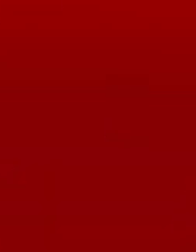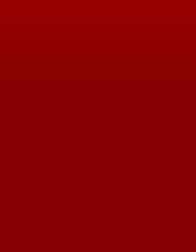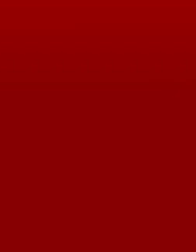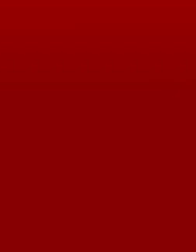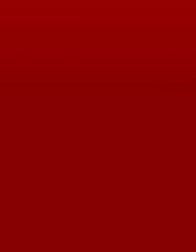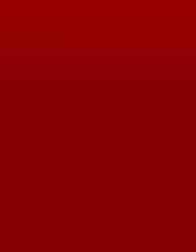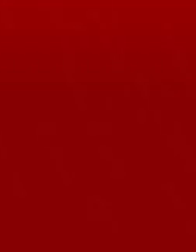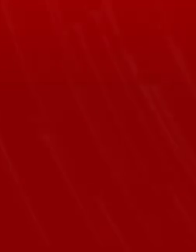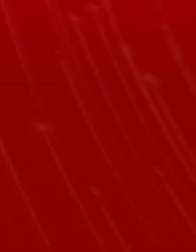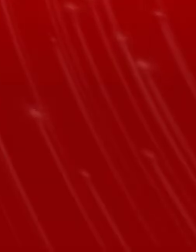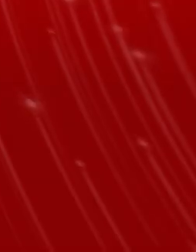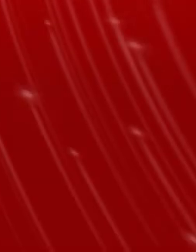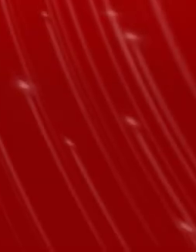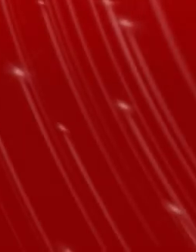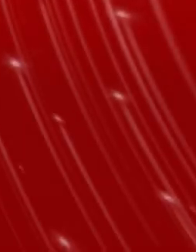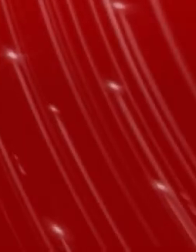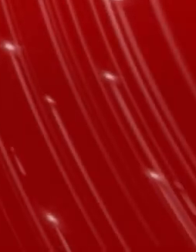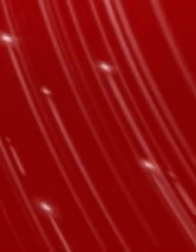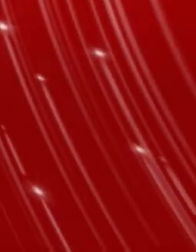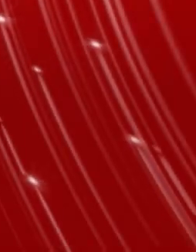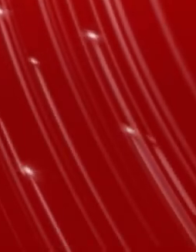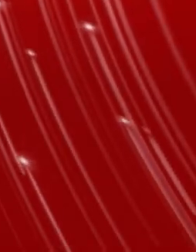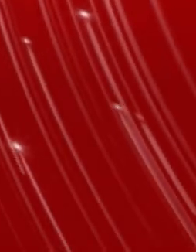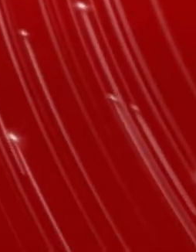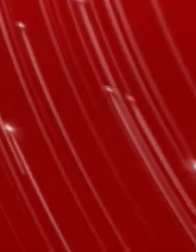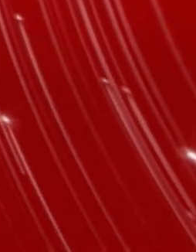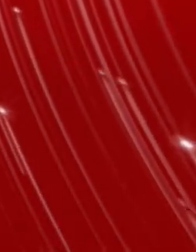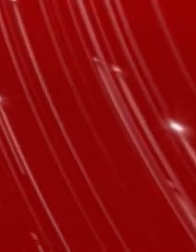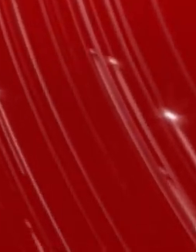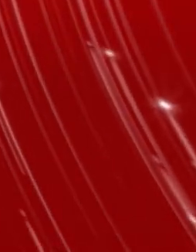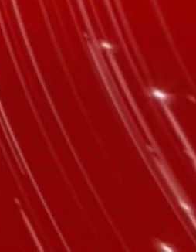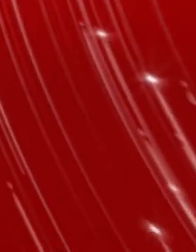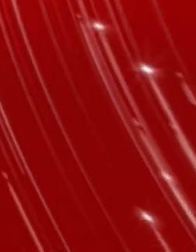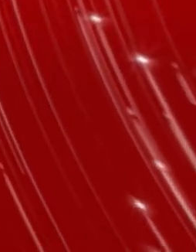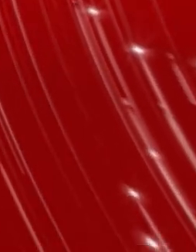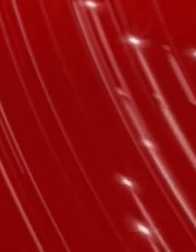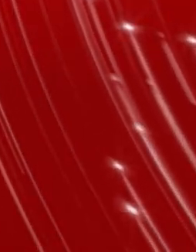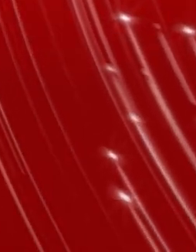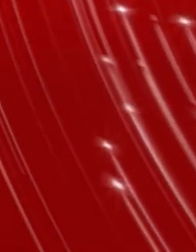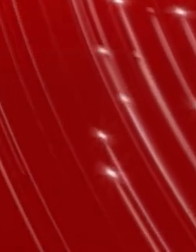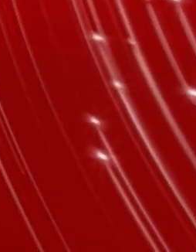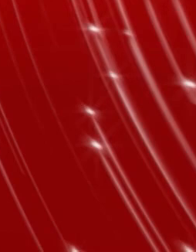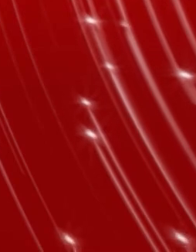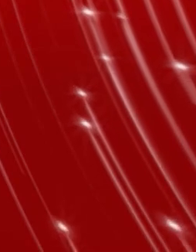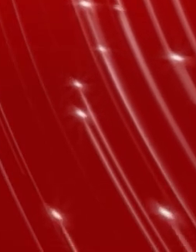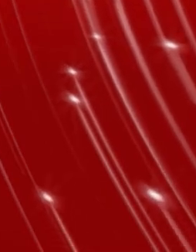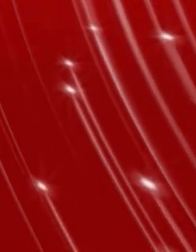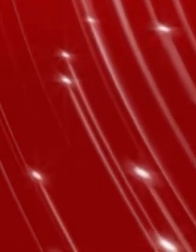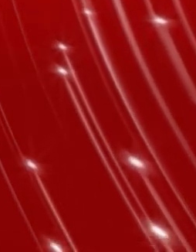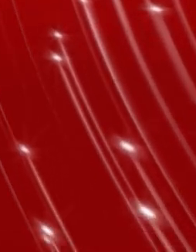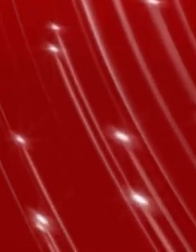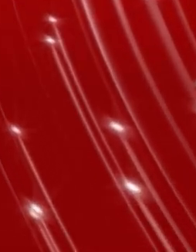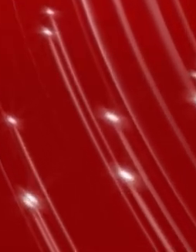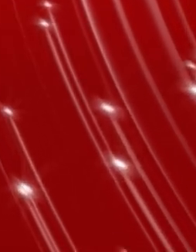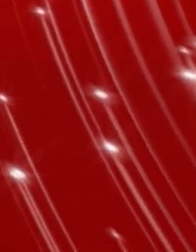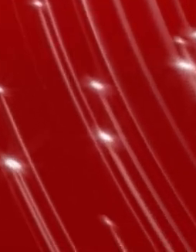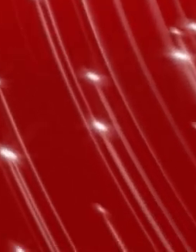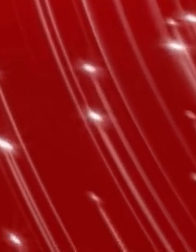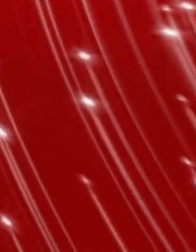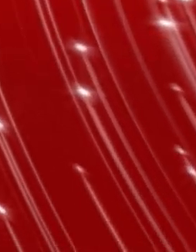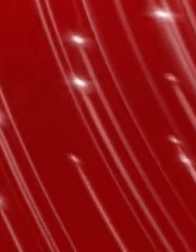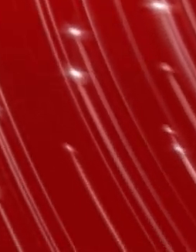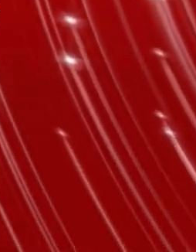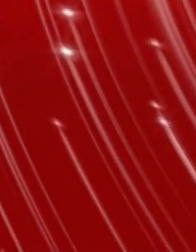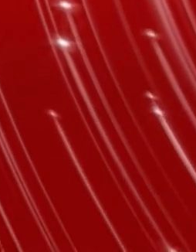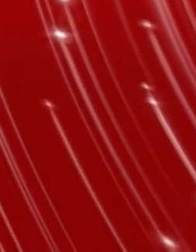Oi, pessoal! Vocês sabiam que a TV Assembleia disponibiliza um canal no YouTube para que você, de onde